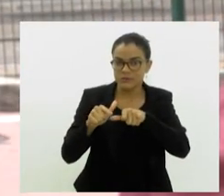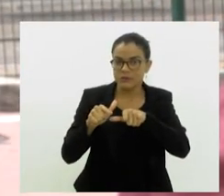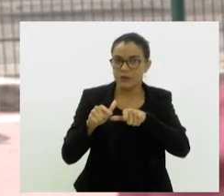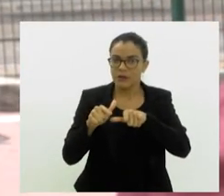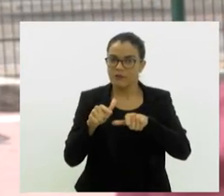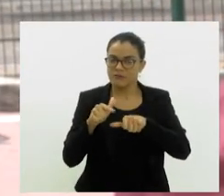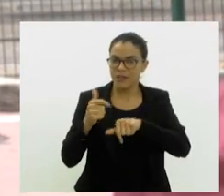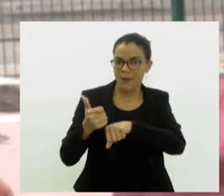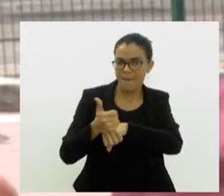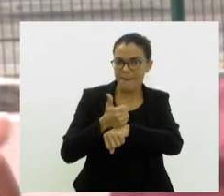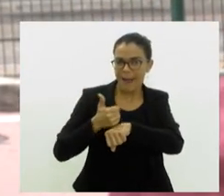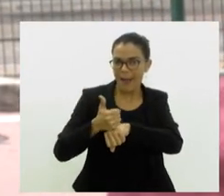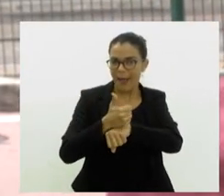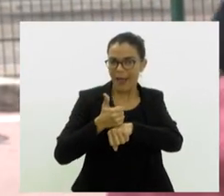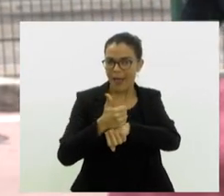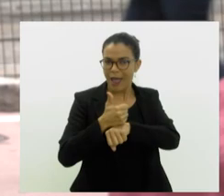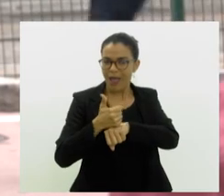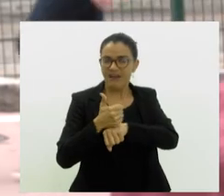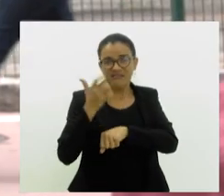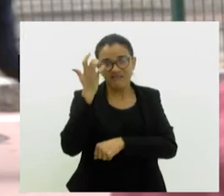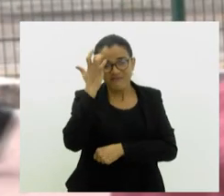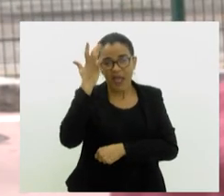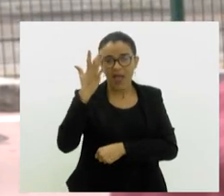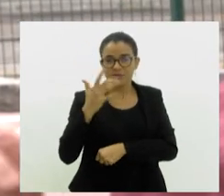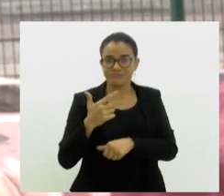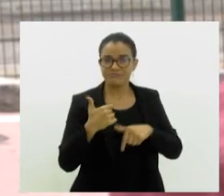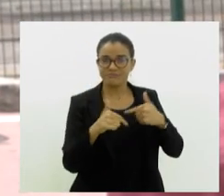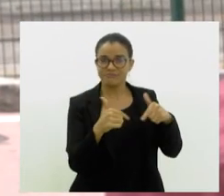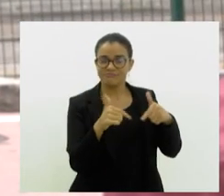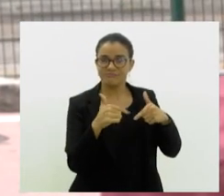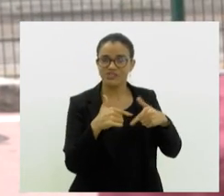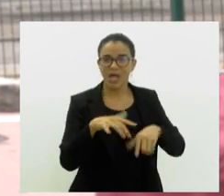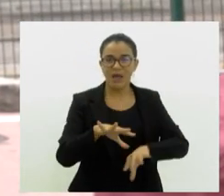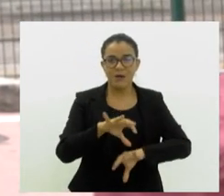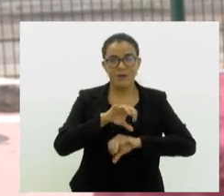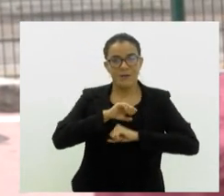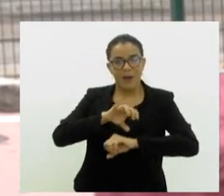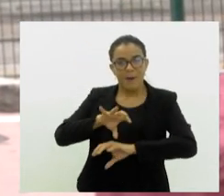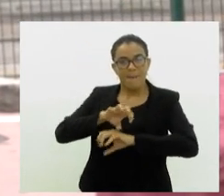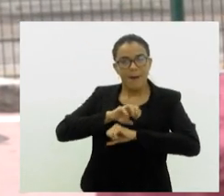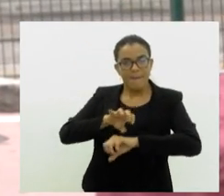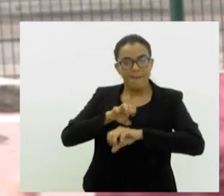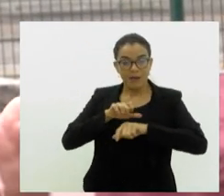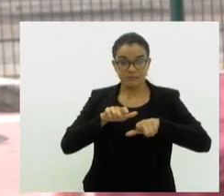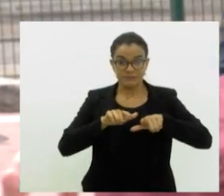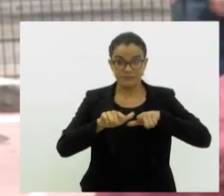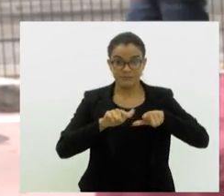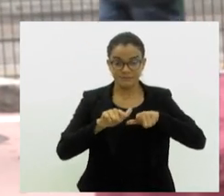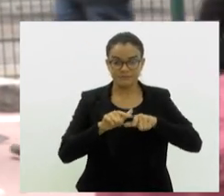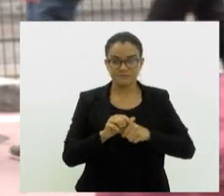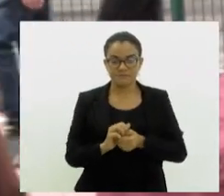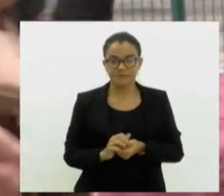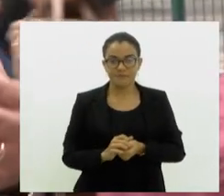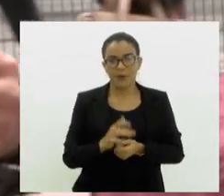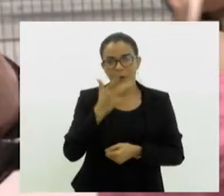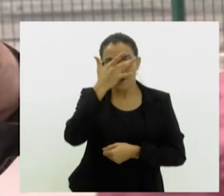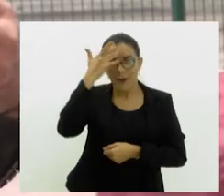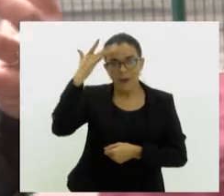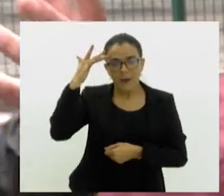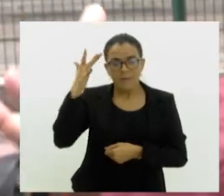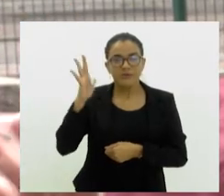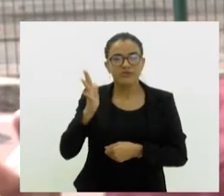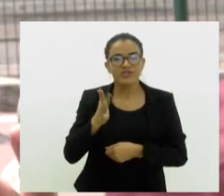criando habilidades, você vai tendo facilidade para fazer isso. Você vai pegando um manejo, um traquejo para poder fazer aquilo. Então, quando uma pessoa ela começa a